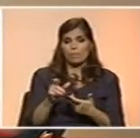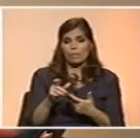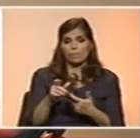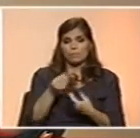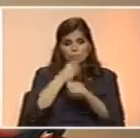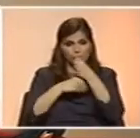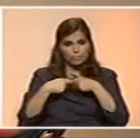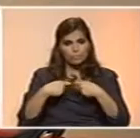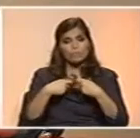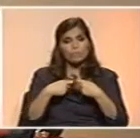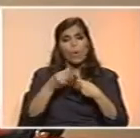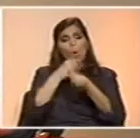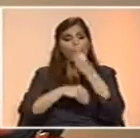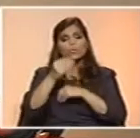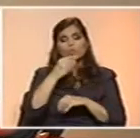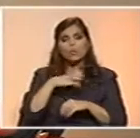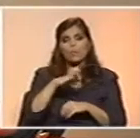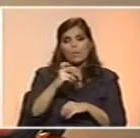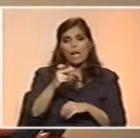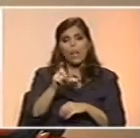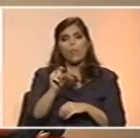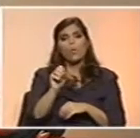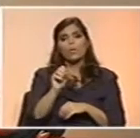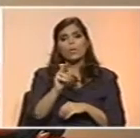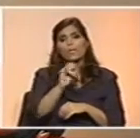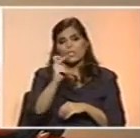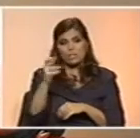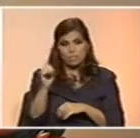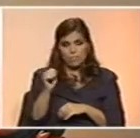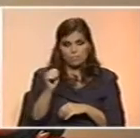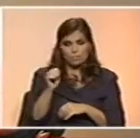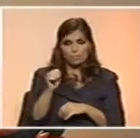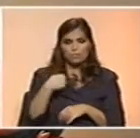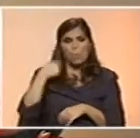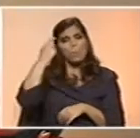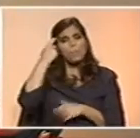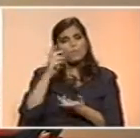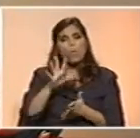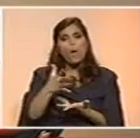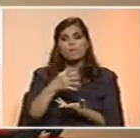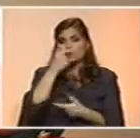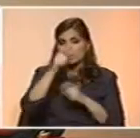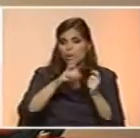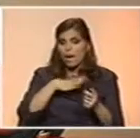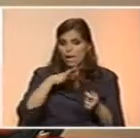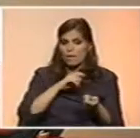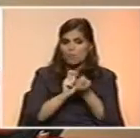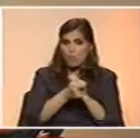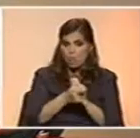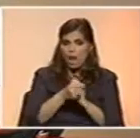consumo calórico, porque quando as pessoas começam a querer mudar de alimentação a